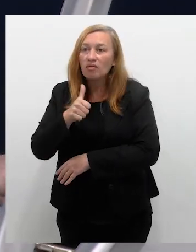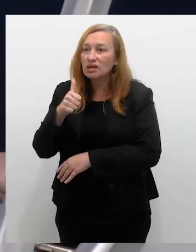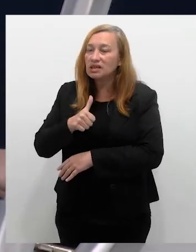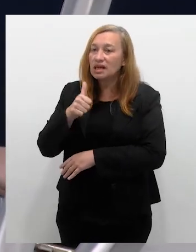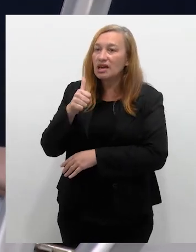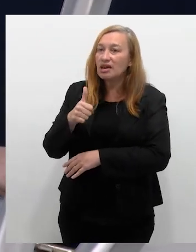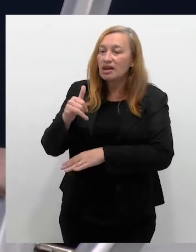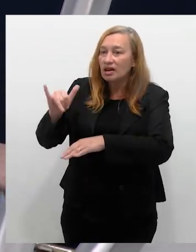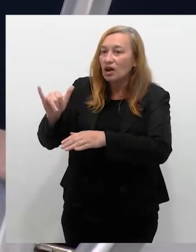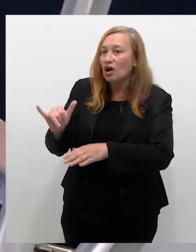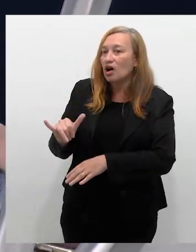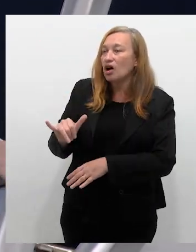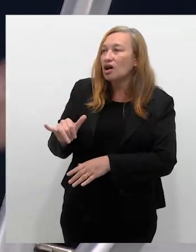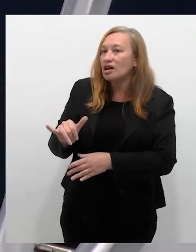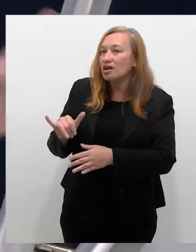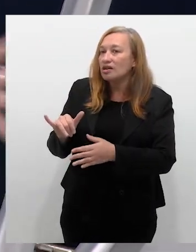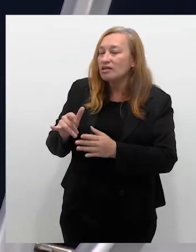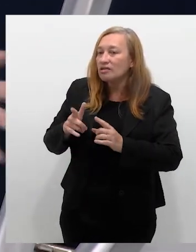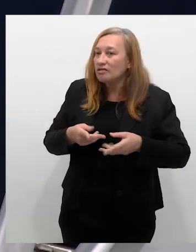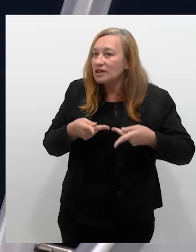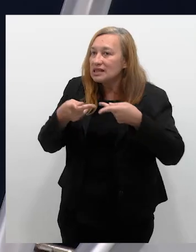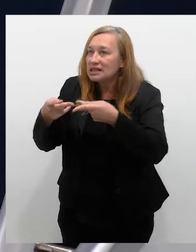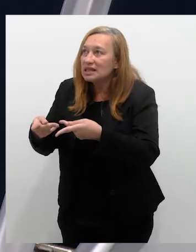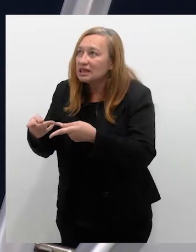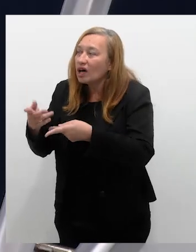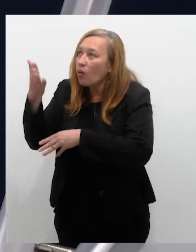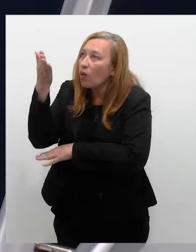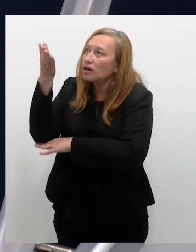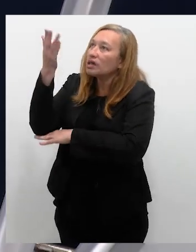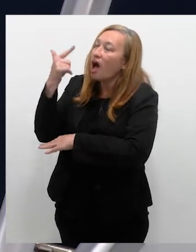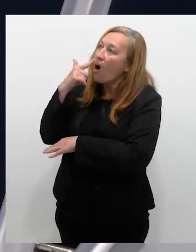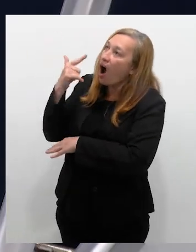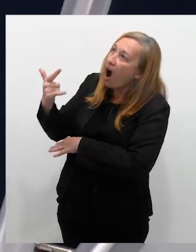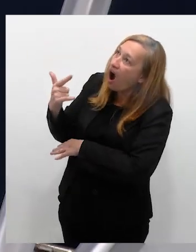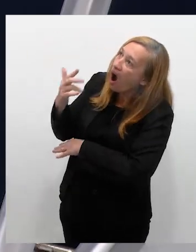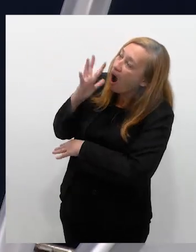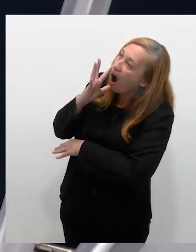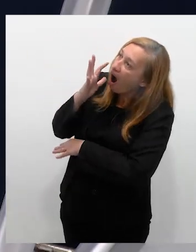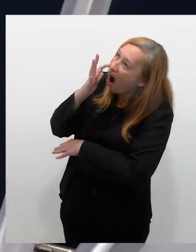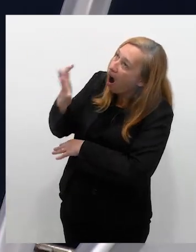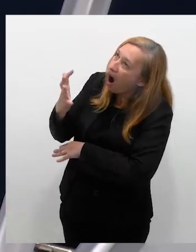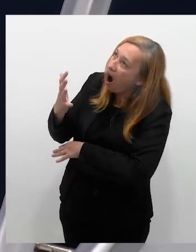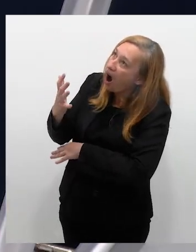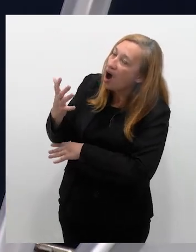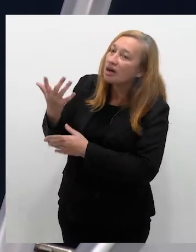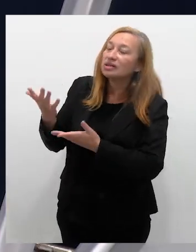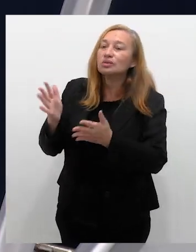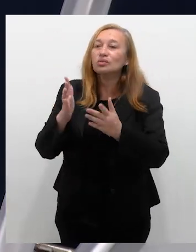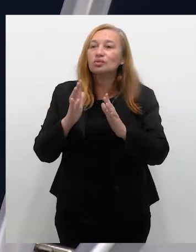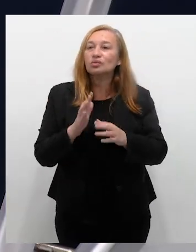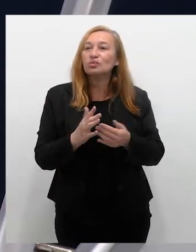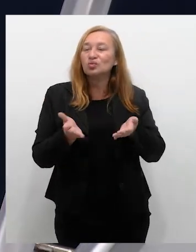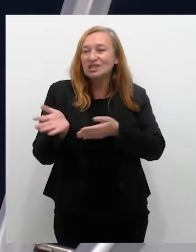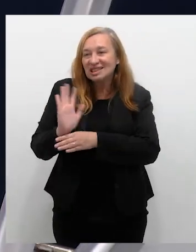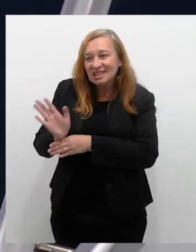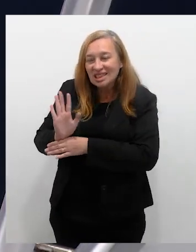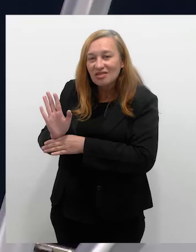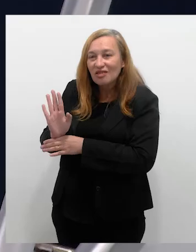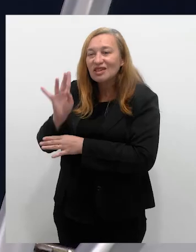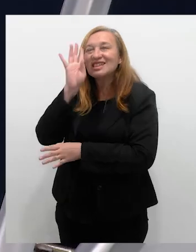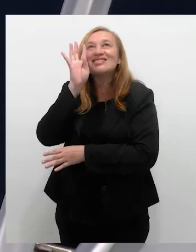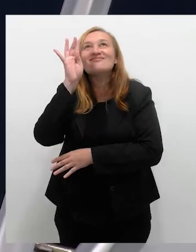passa naquele hotel ali em Los Angeles, todo mundo falando sobre o filme Uma Linda Mulher. Então, eu acho que o cinema, ele faz